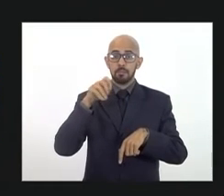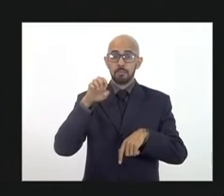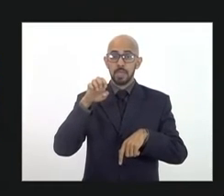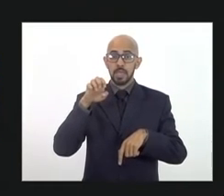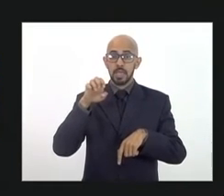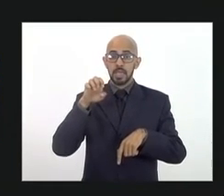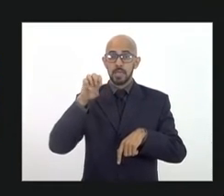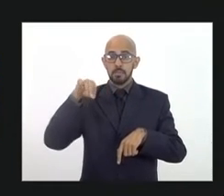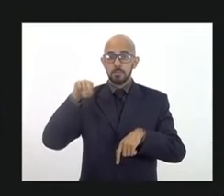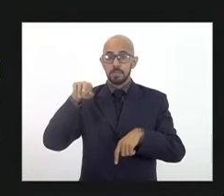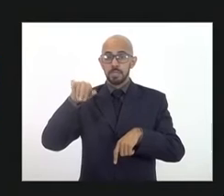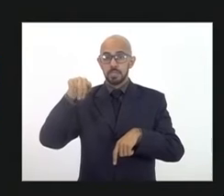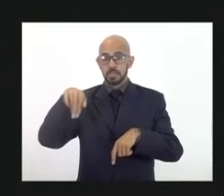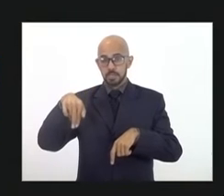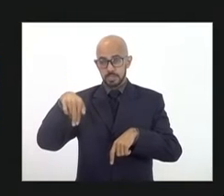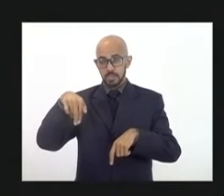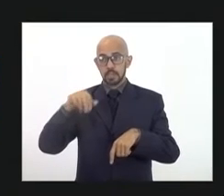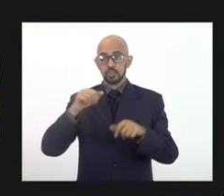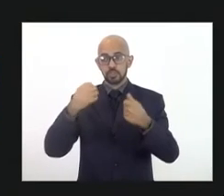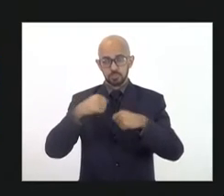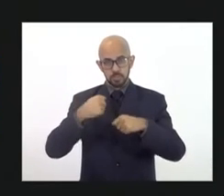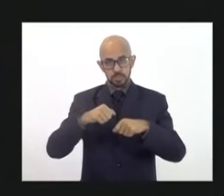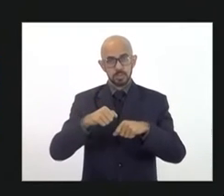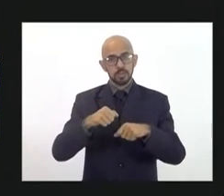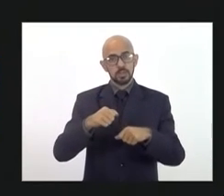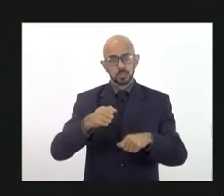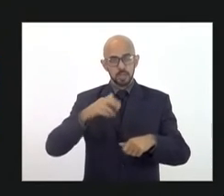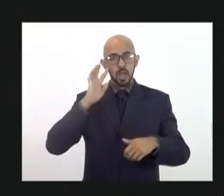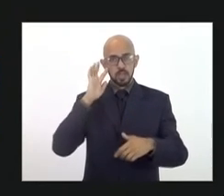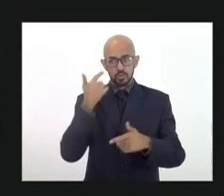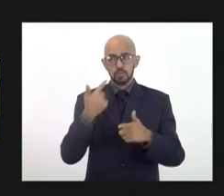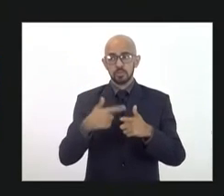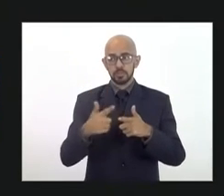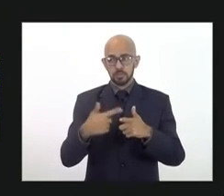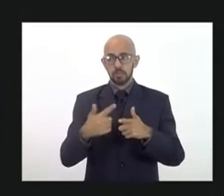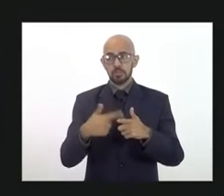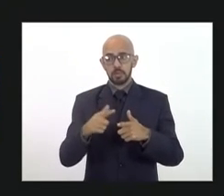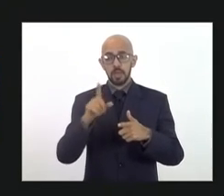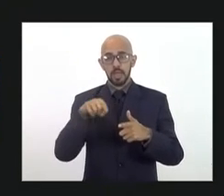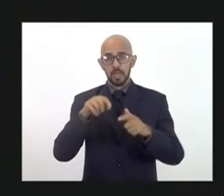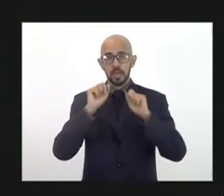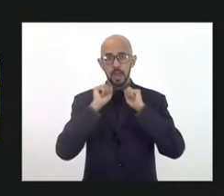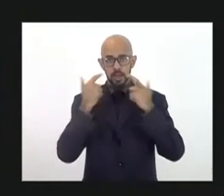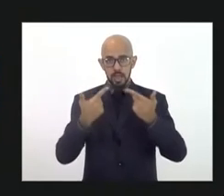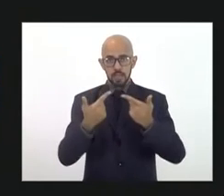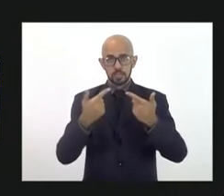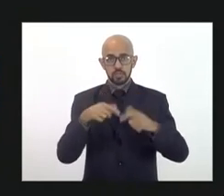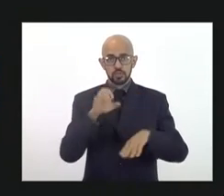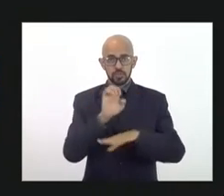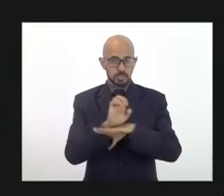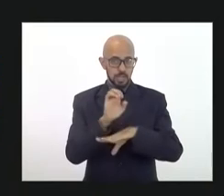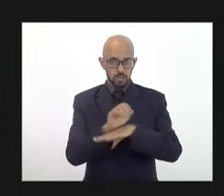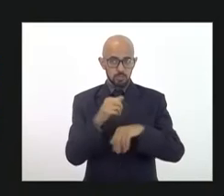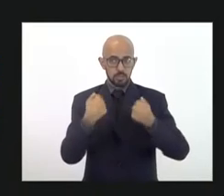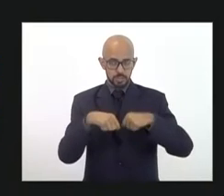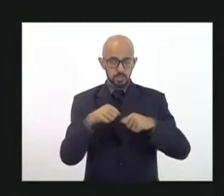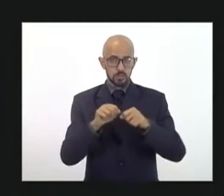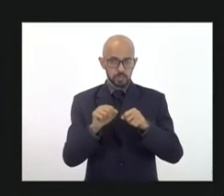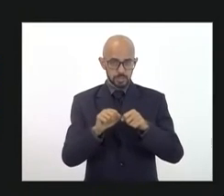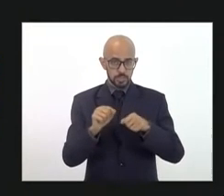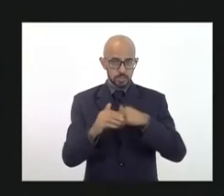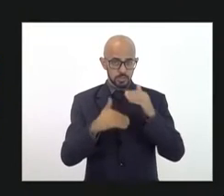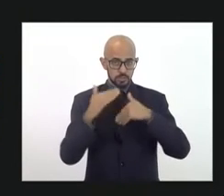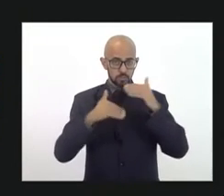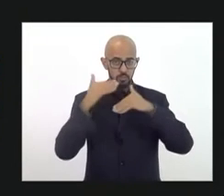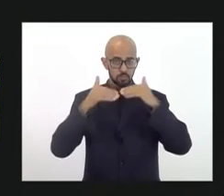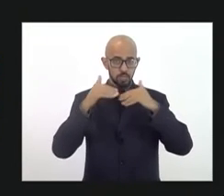processos produtivos, então a gente tem que pautar isso, Wagner, na LERJ, isso é um dever de casa ainda que o Estado tem que fazer, desenvolvimento econômico, o SESC,